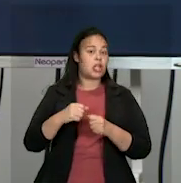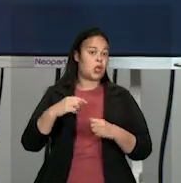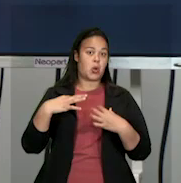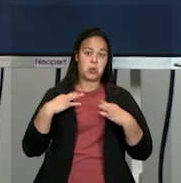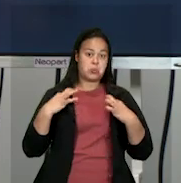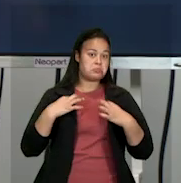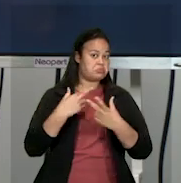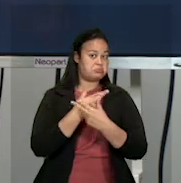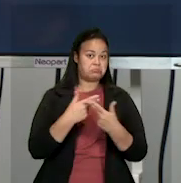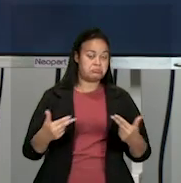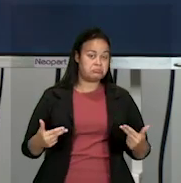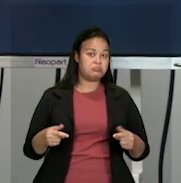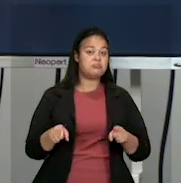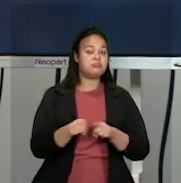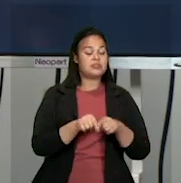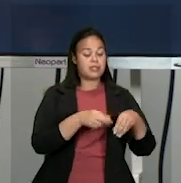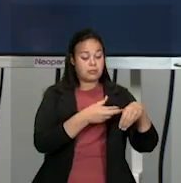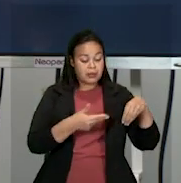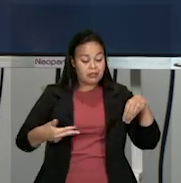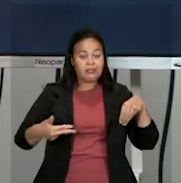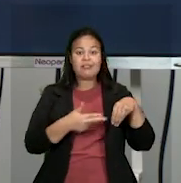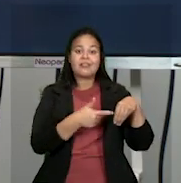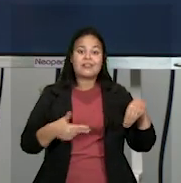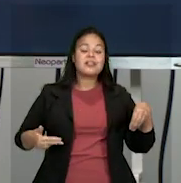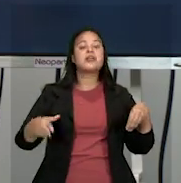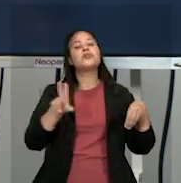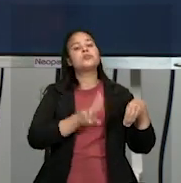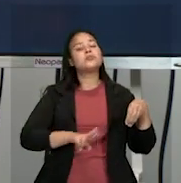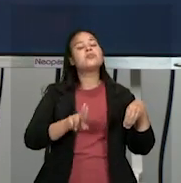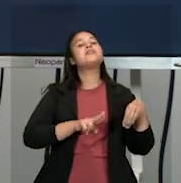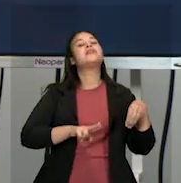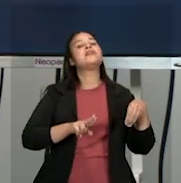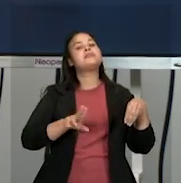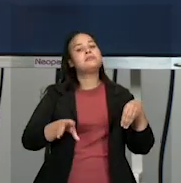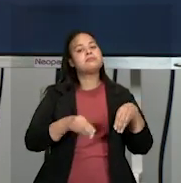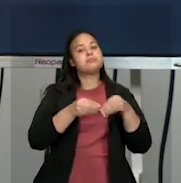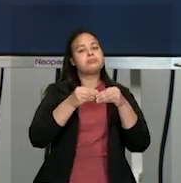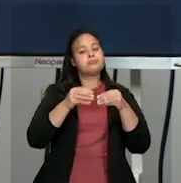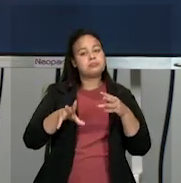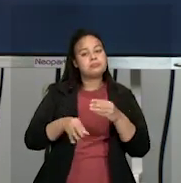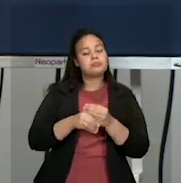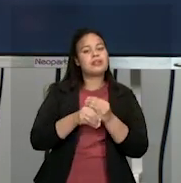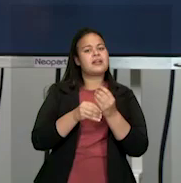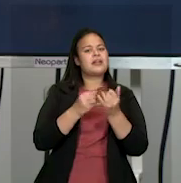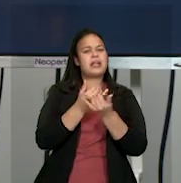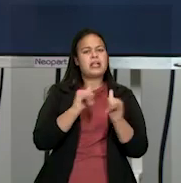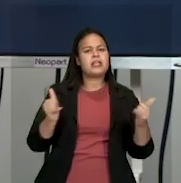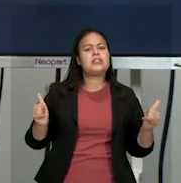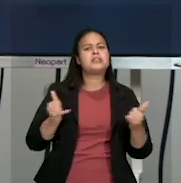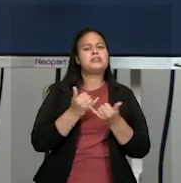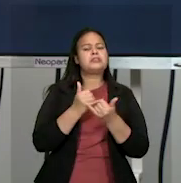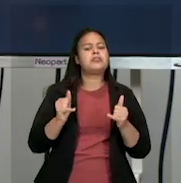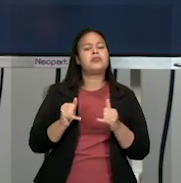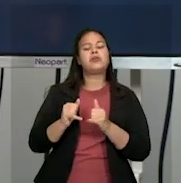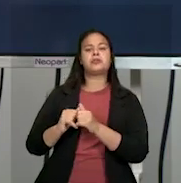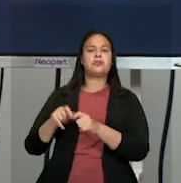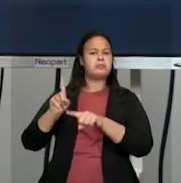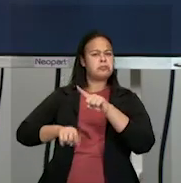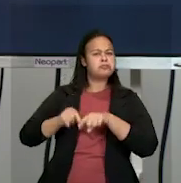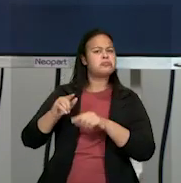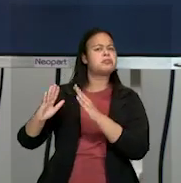roupas, né? Os minerais são usados para fazer componentes eletrônicos, para fazer eletrodomésticos, para